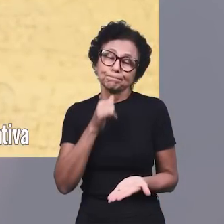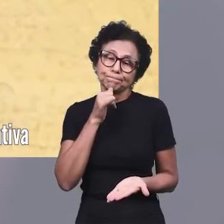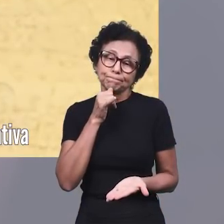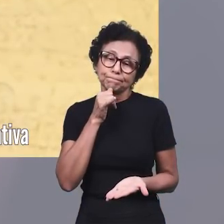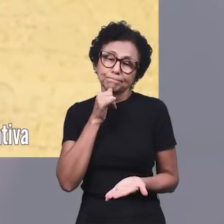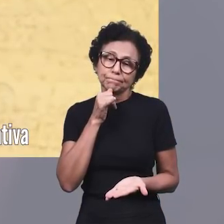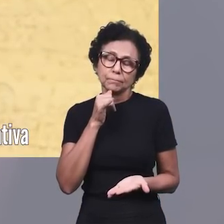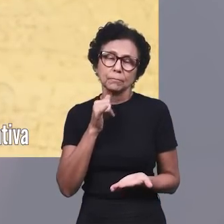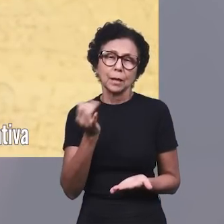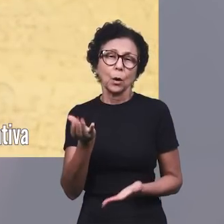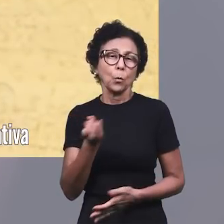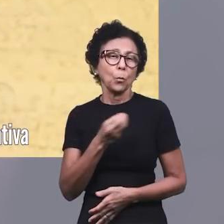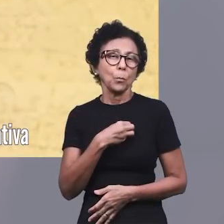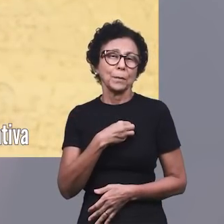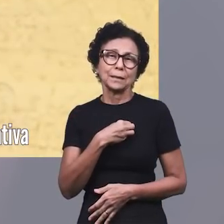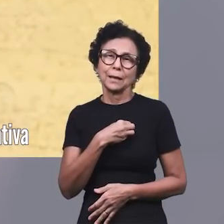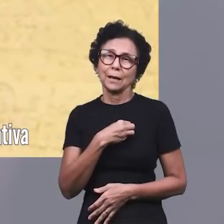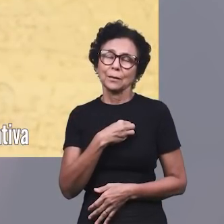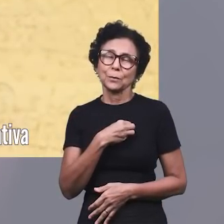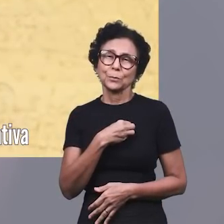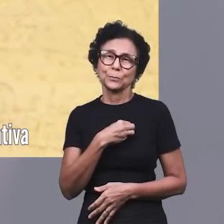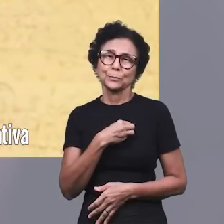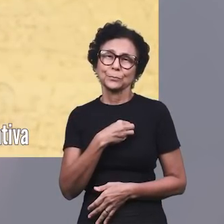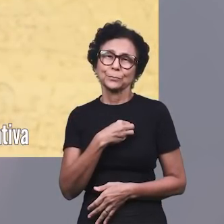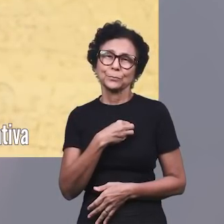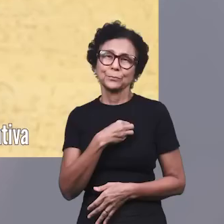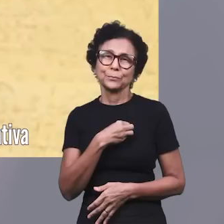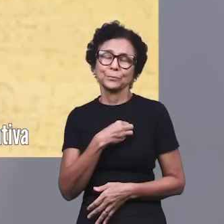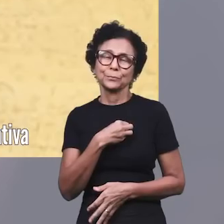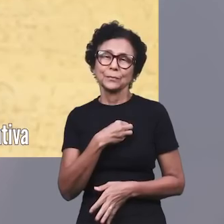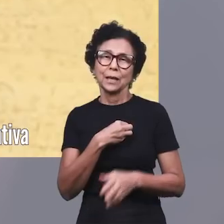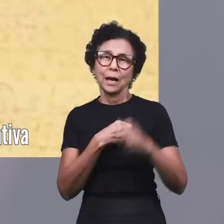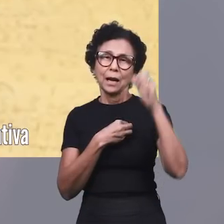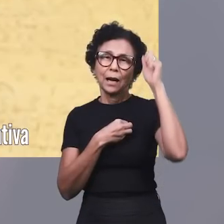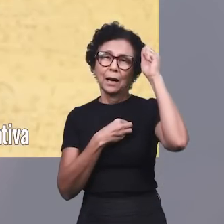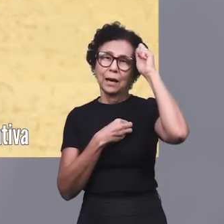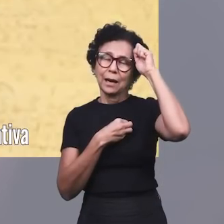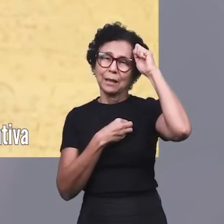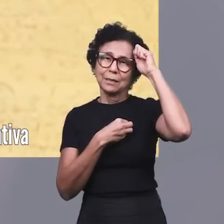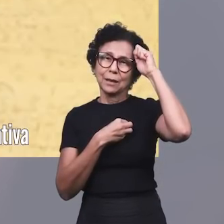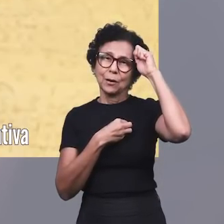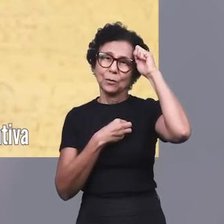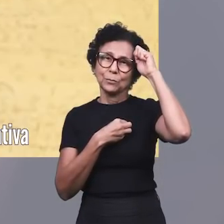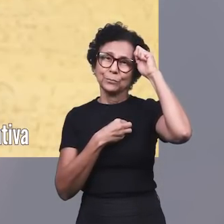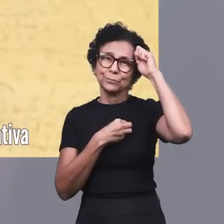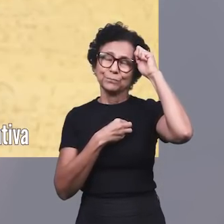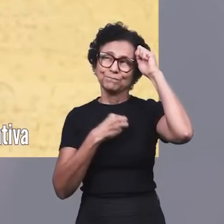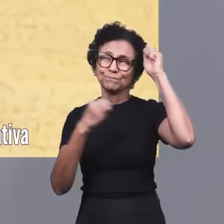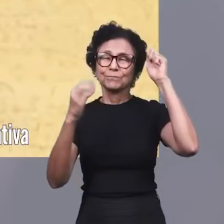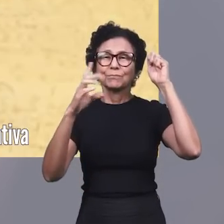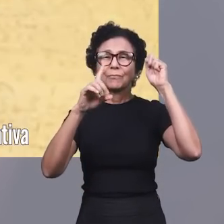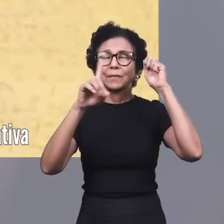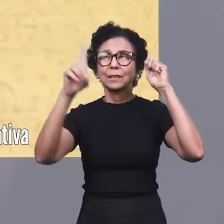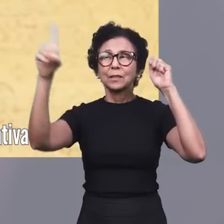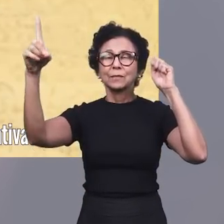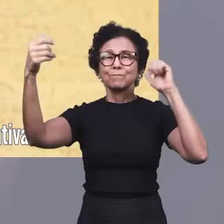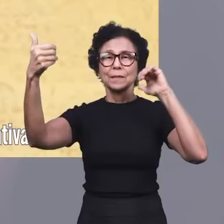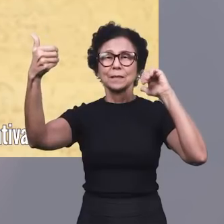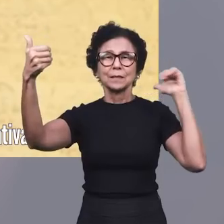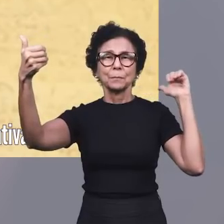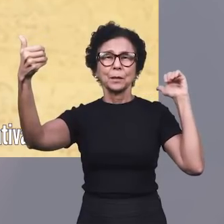o pecado ele separou o homem de Deus. Verdade. Separou o homem da presença do